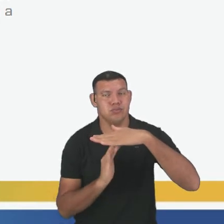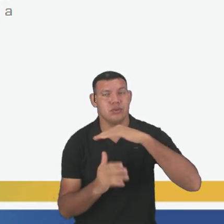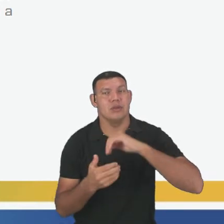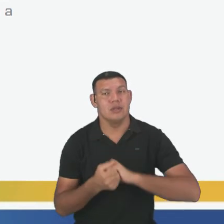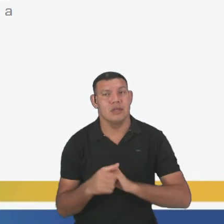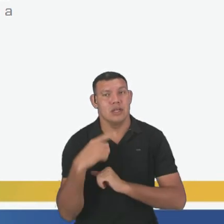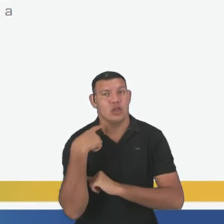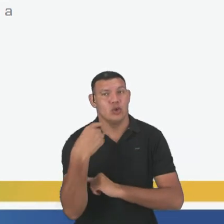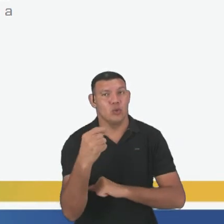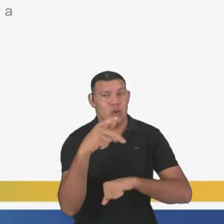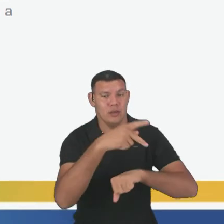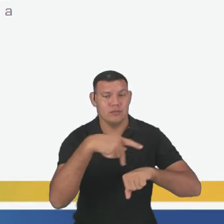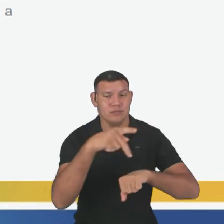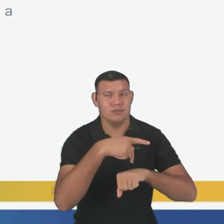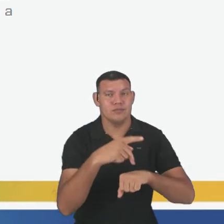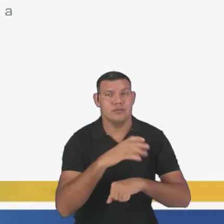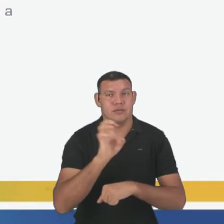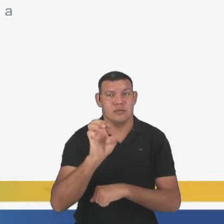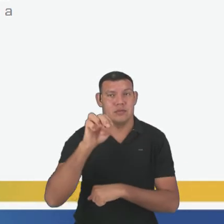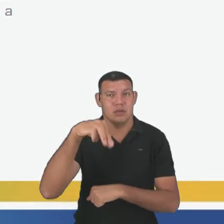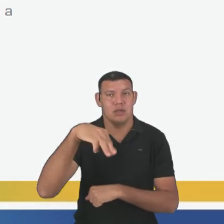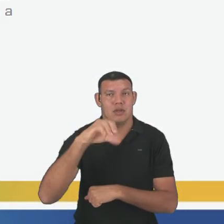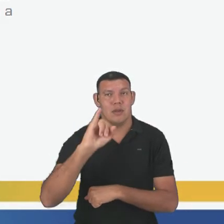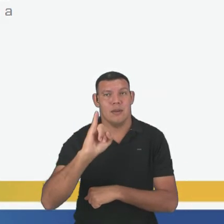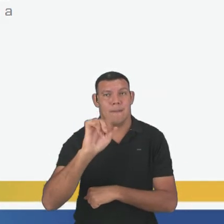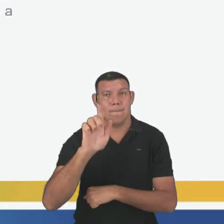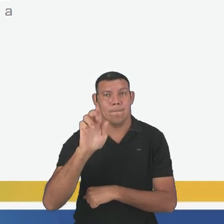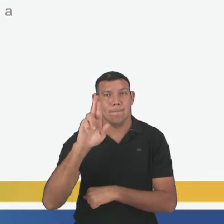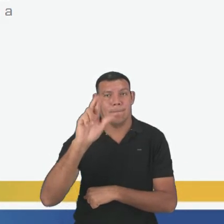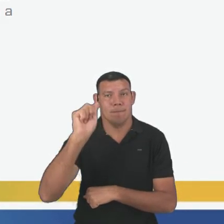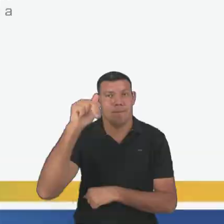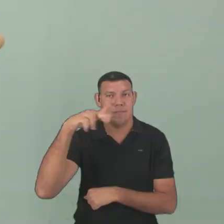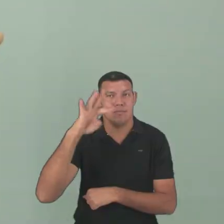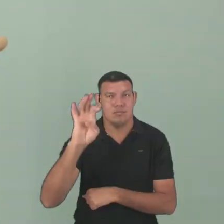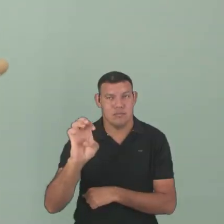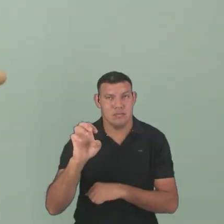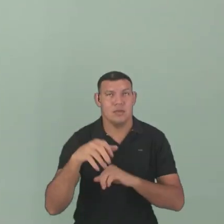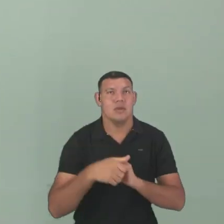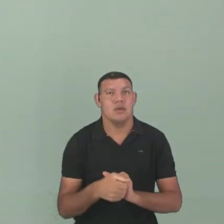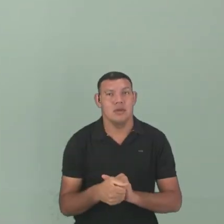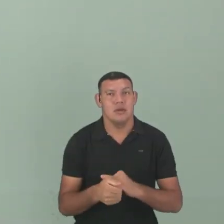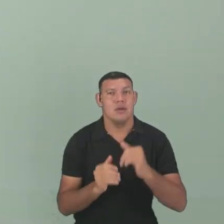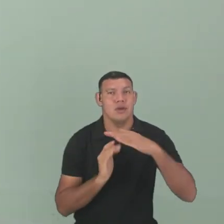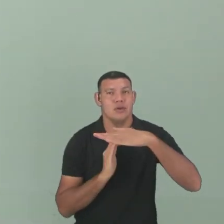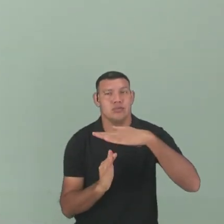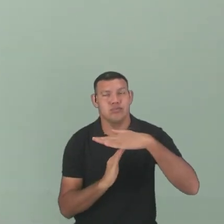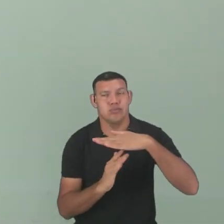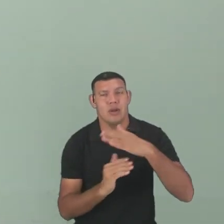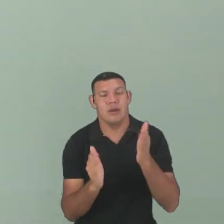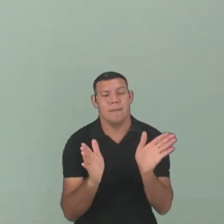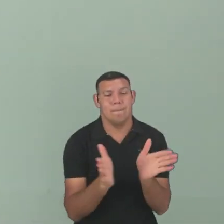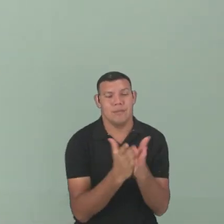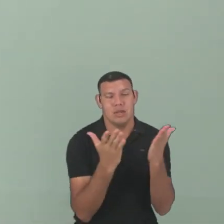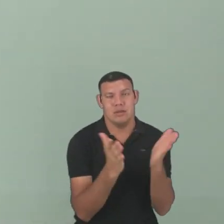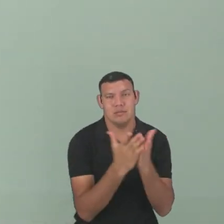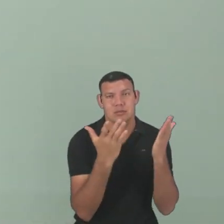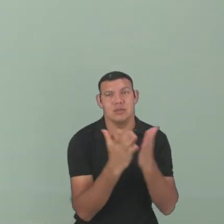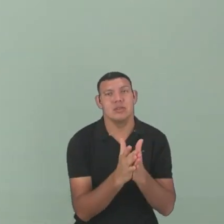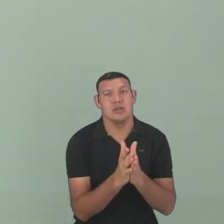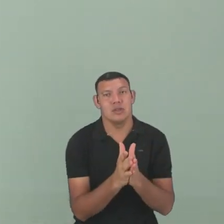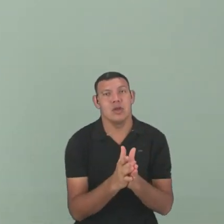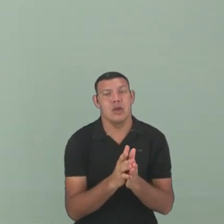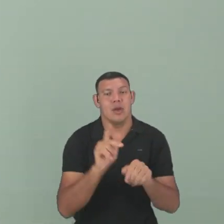você sai do seu país, você é um imigrante. É muito comum essa saída de países mais pobres para países vizinhos que possuem economia